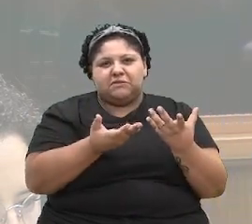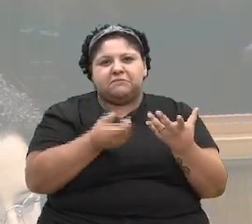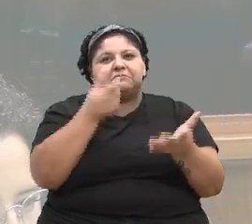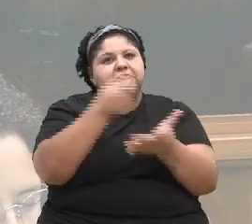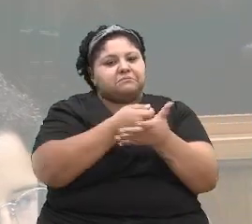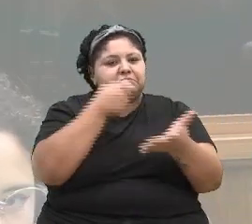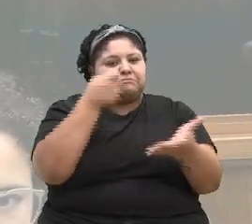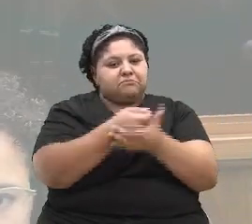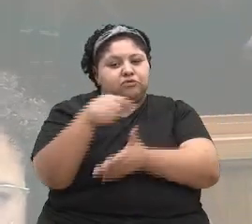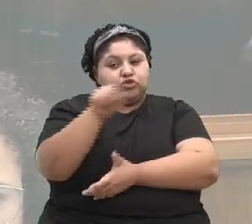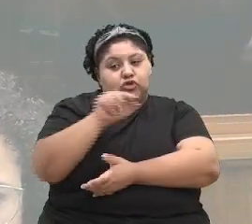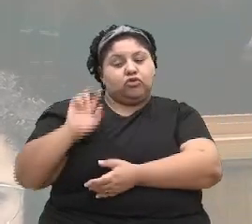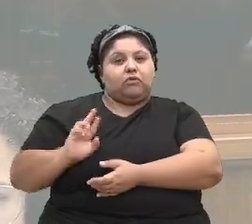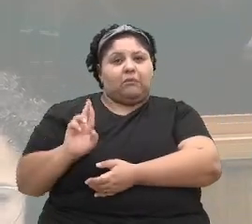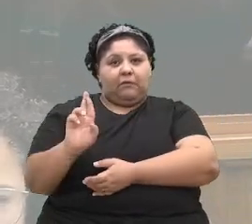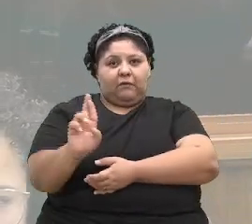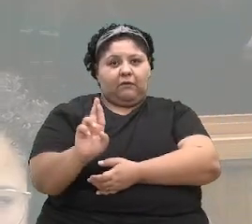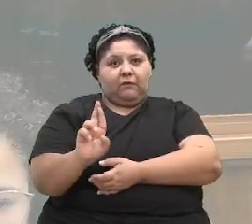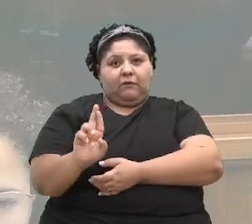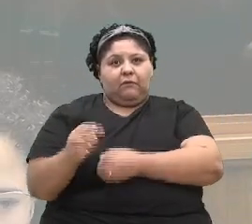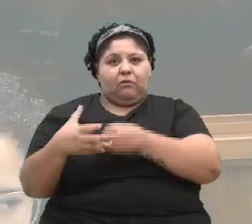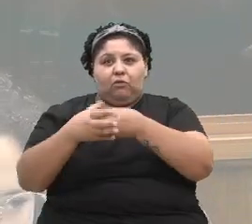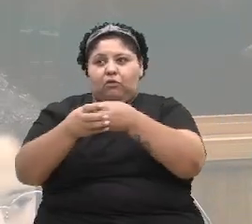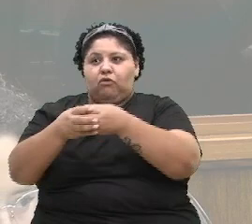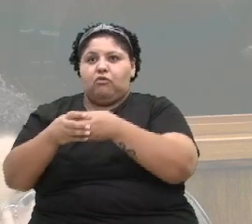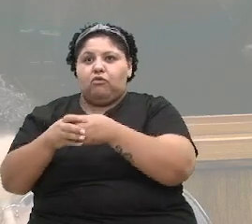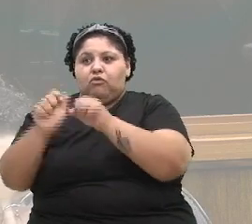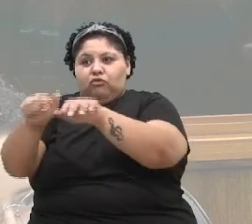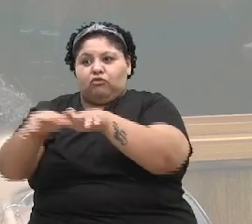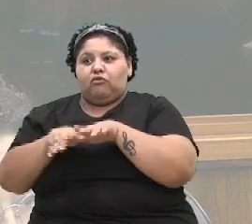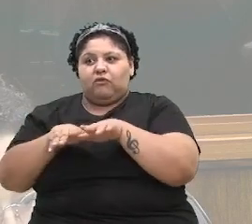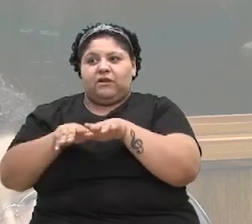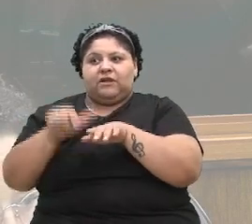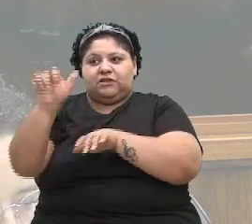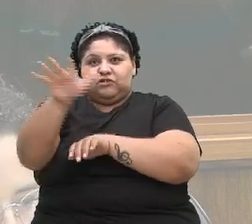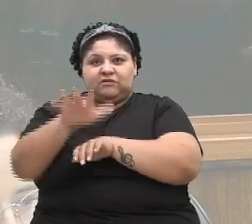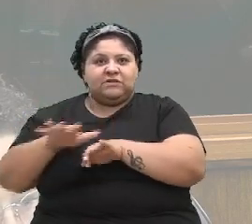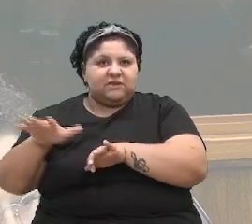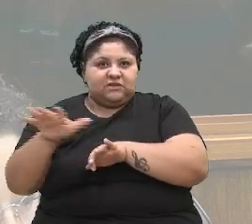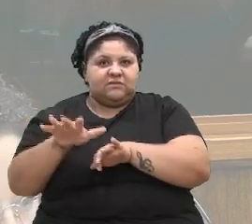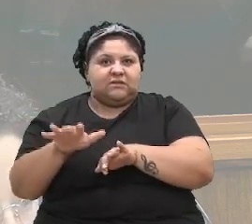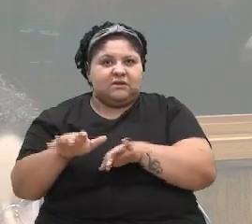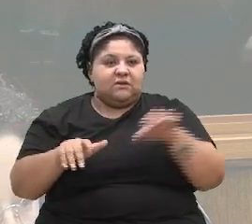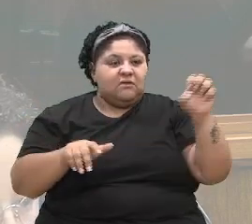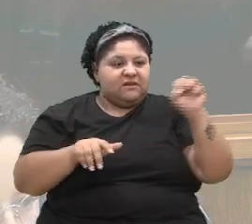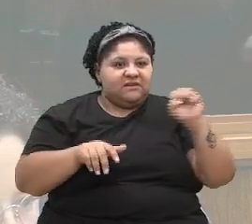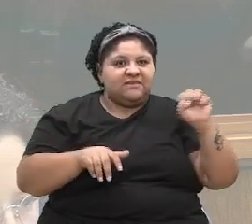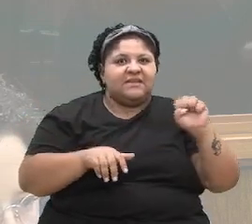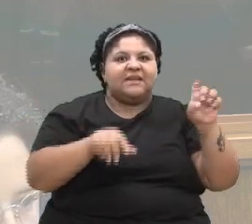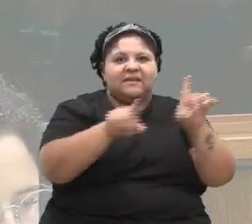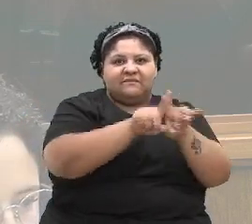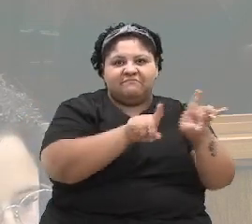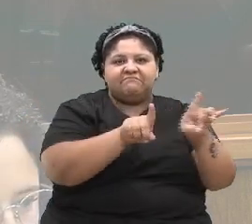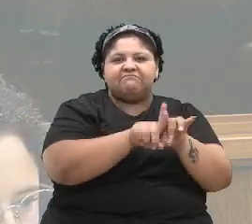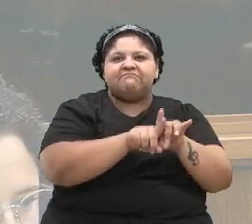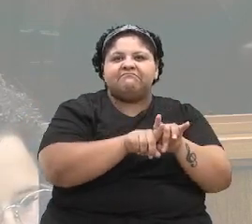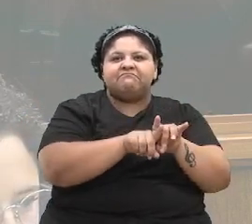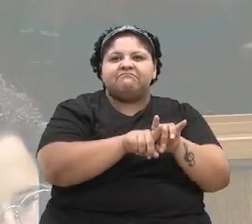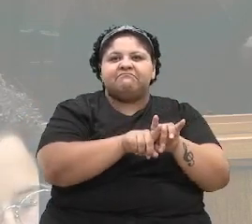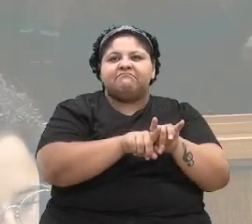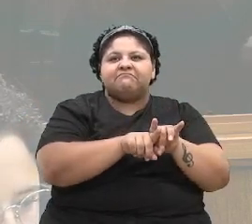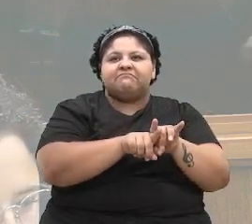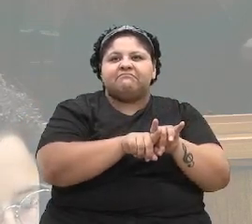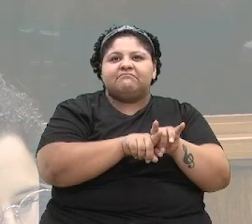nossos representantes, tanto no Congresso Nacional, né, na Câmara dos Deputados, como no Senado, que intervenham junto